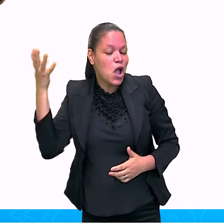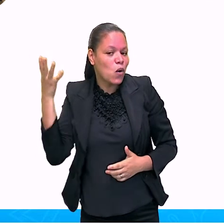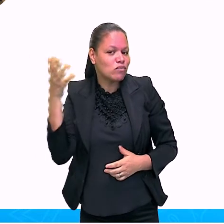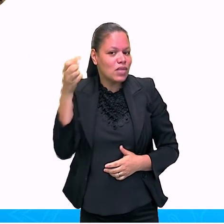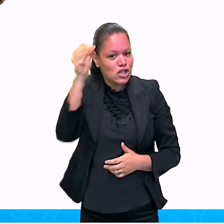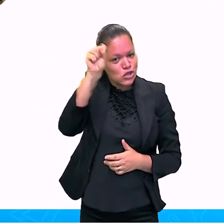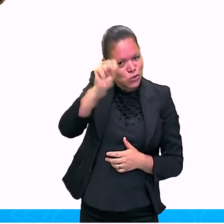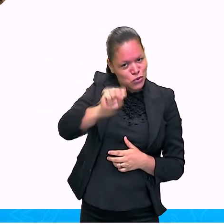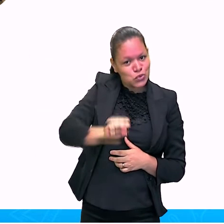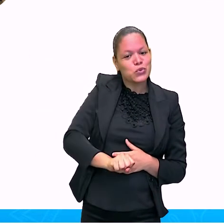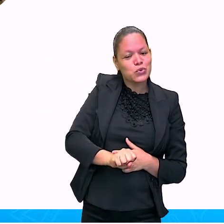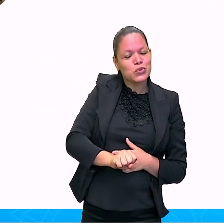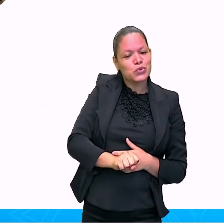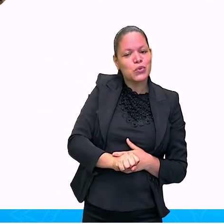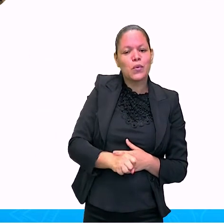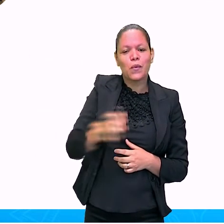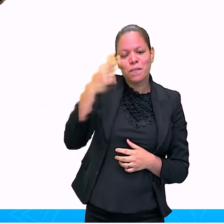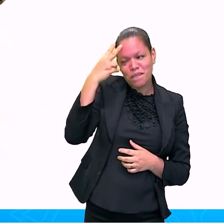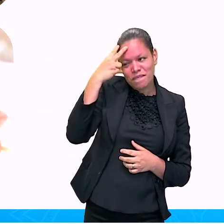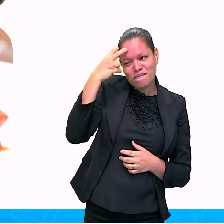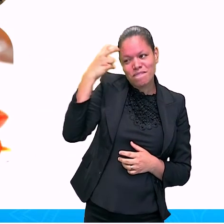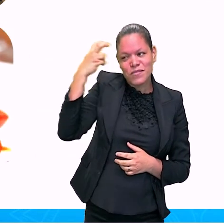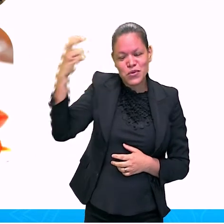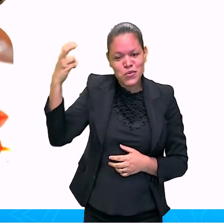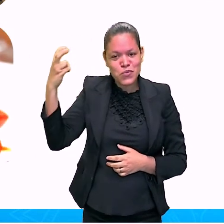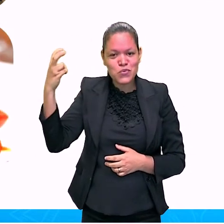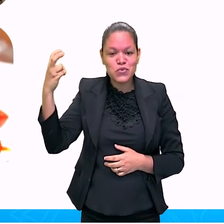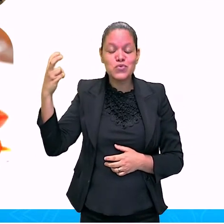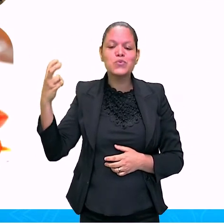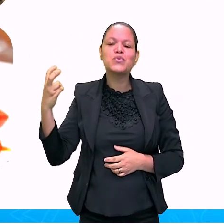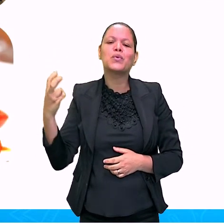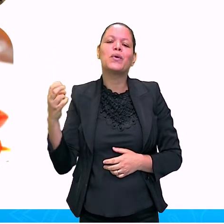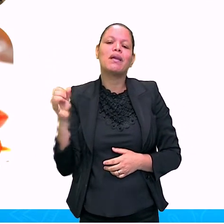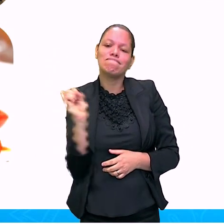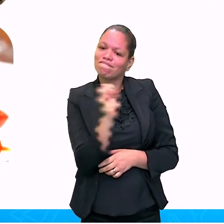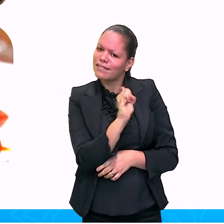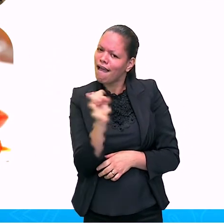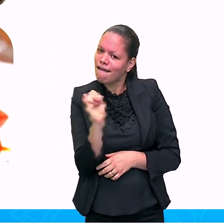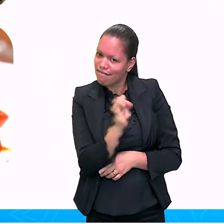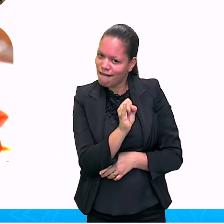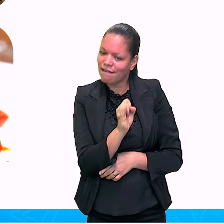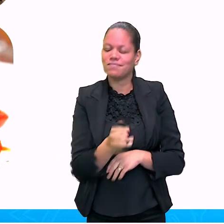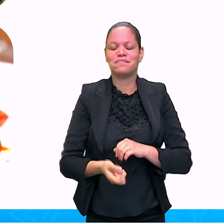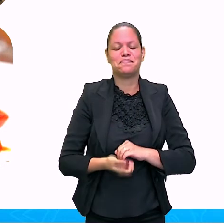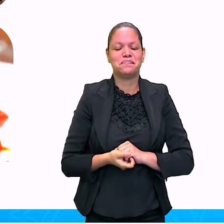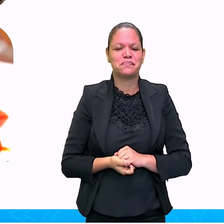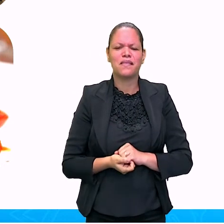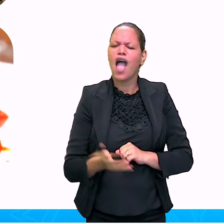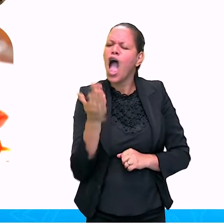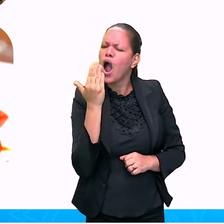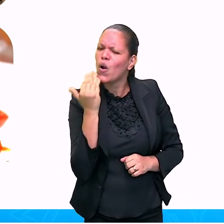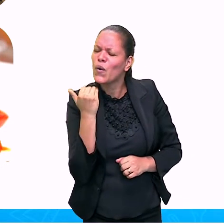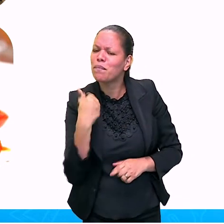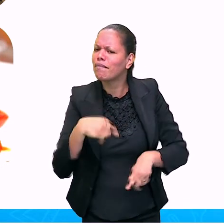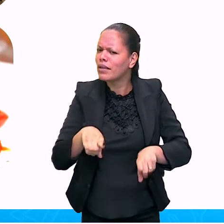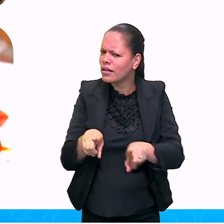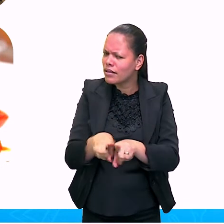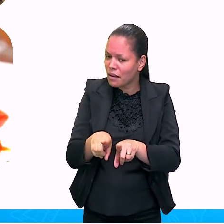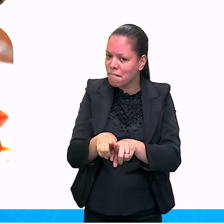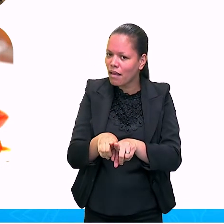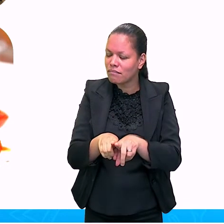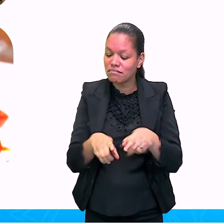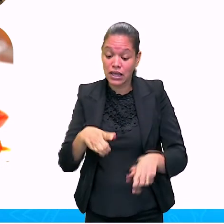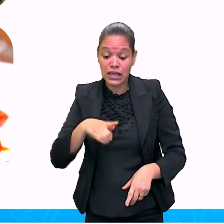vem dessa cultura da Itália. E a questão da culinária, nós temos a pizza, né, e o espaguete, que é